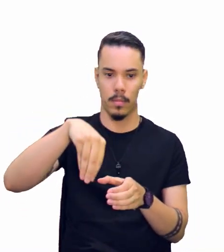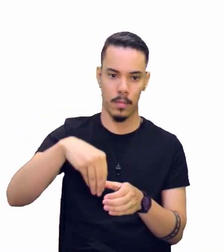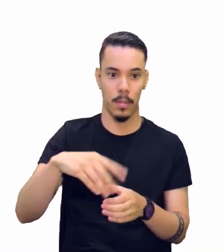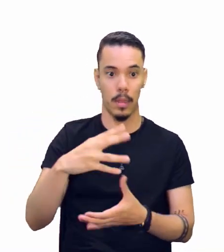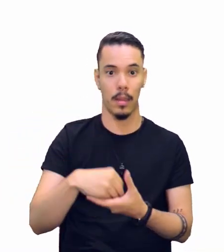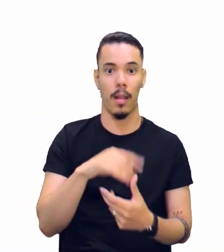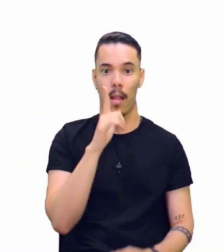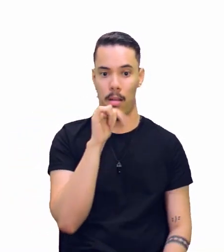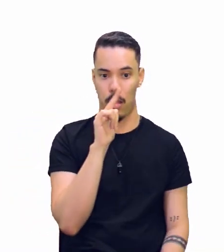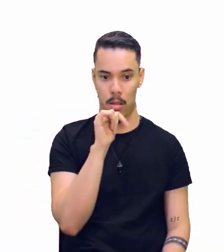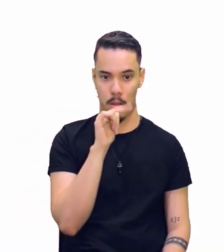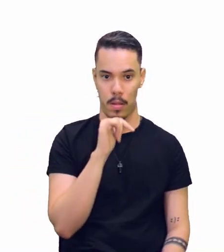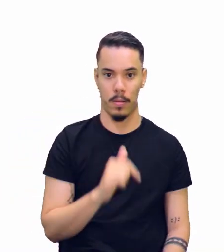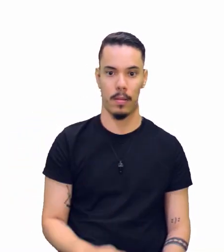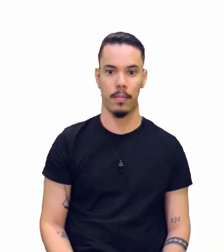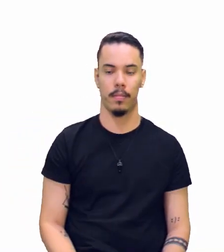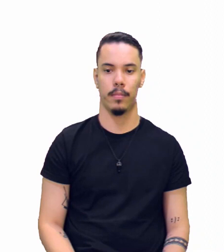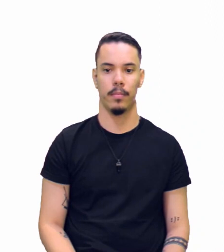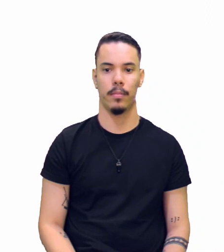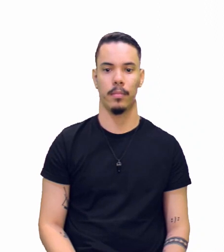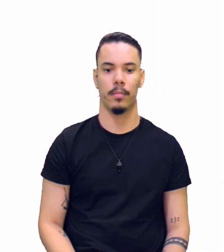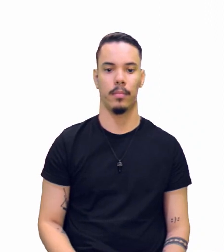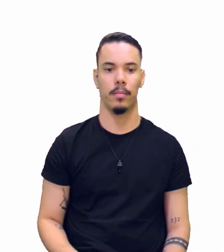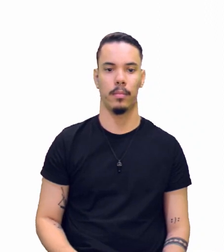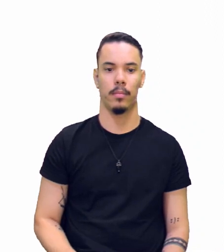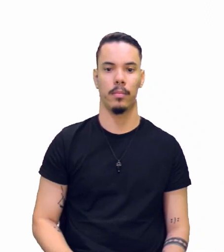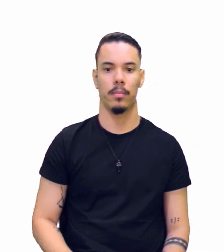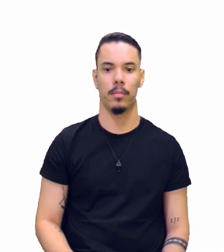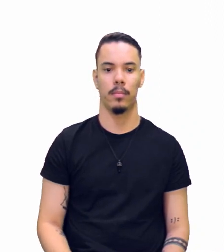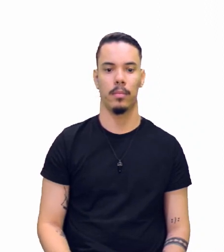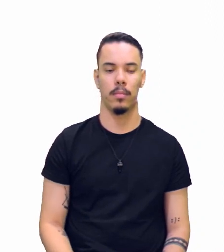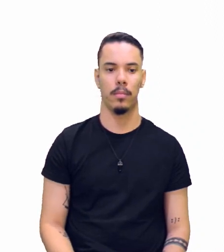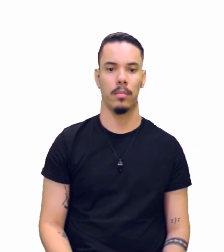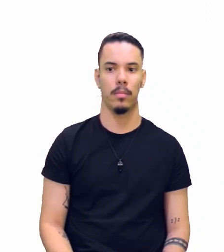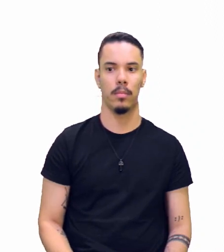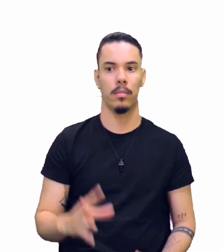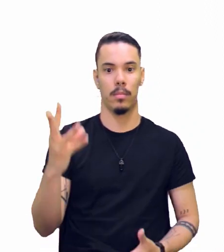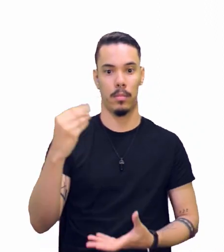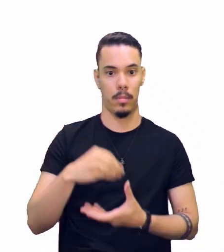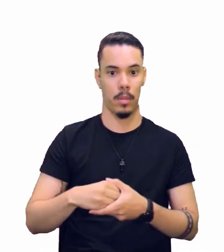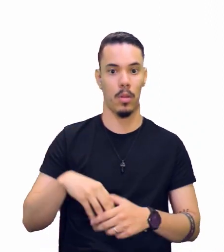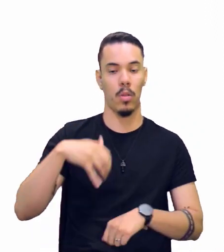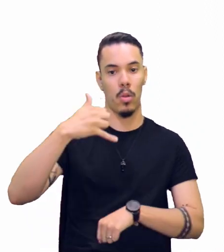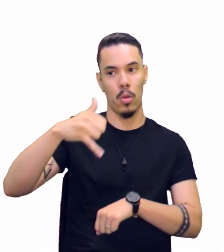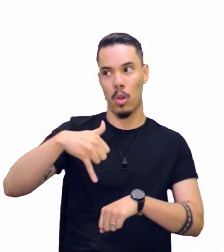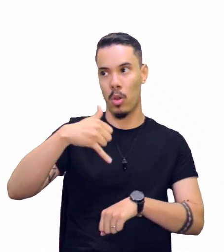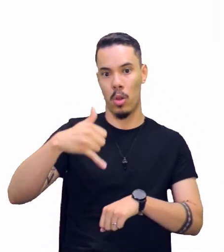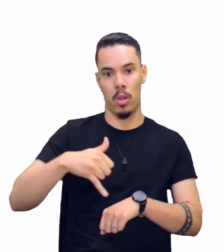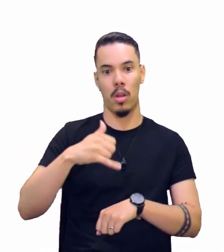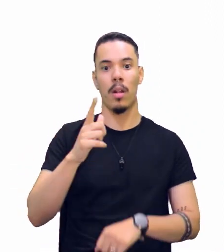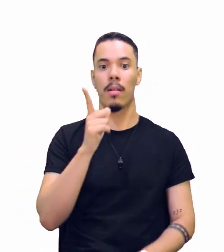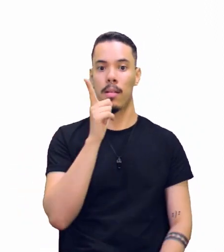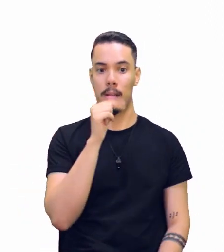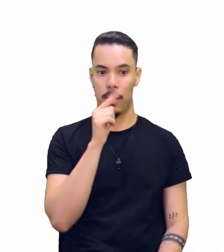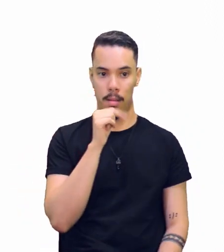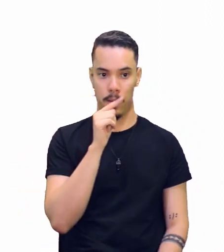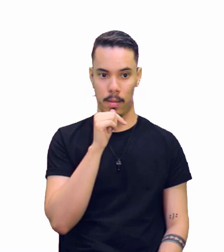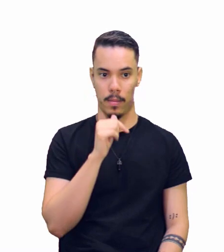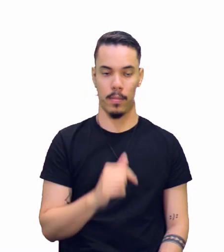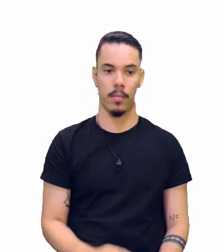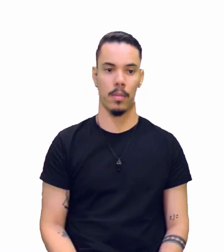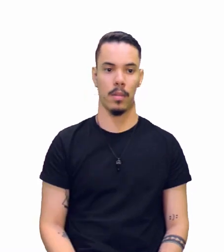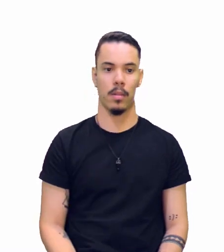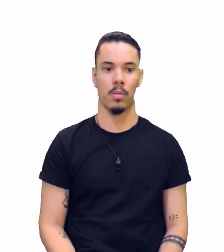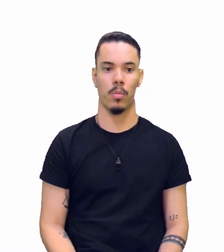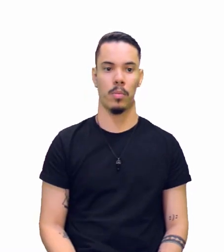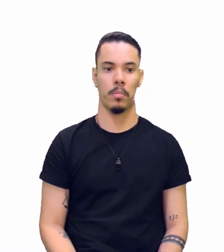água. If you pour it on water. Se você colocar o quê? O óleo, esse it está representando a palavra oil,